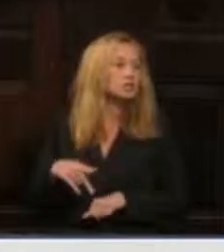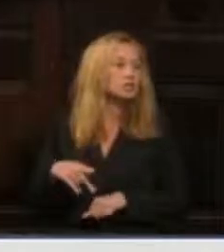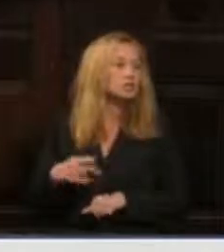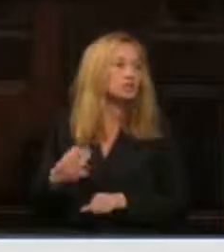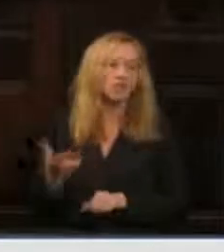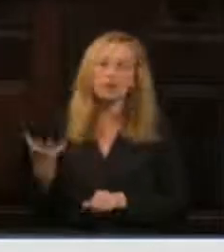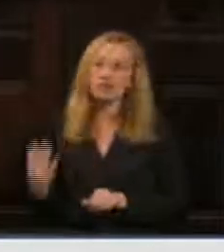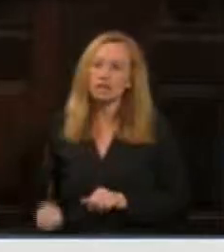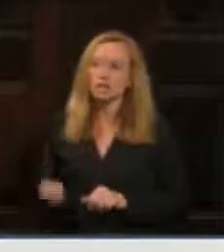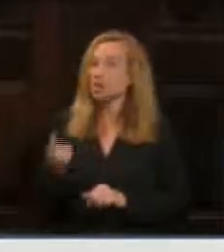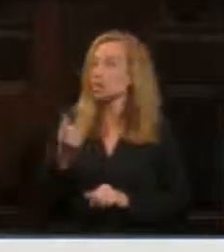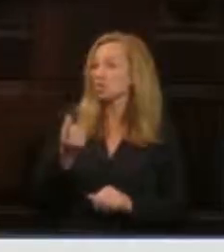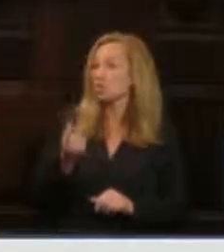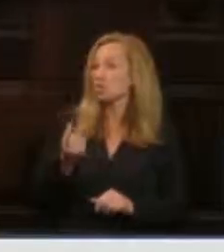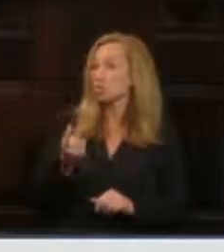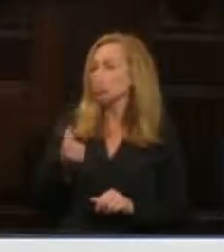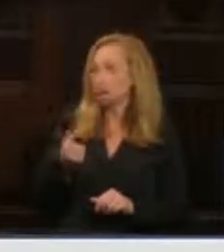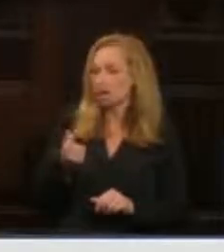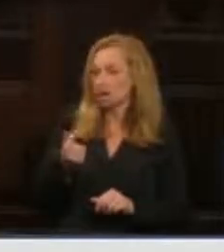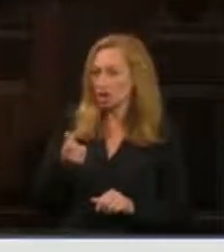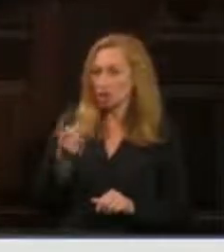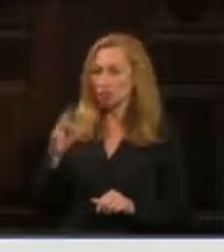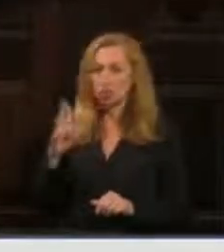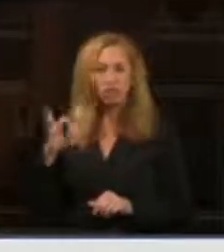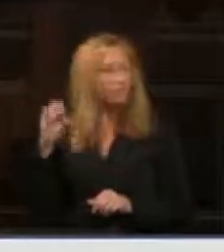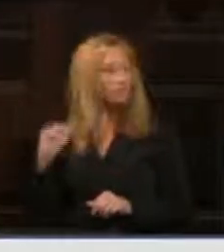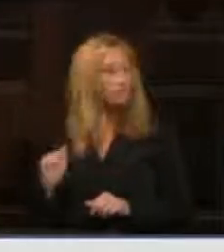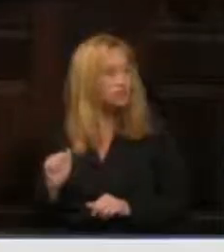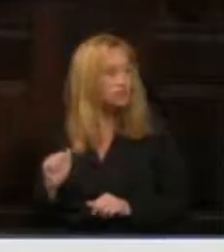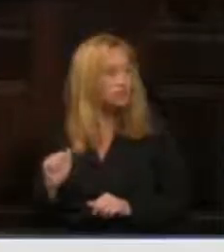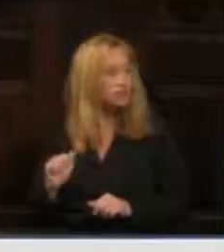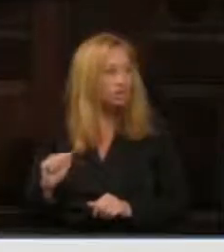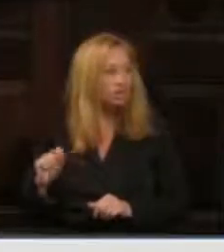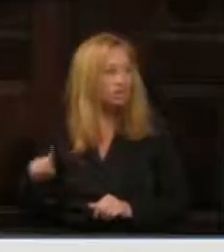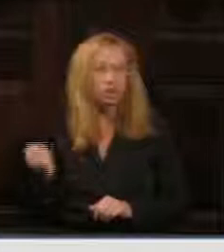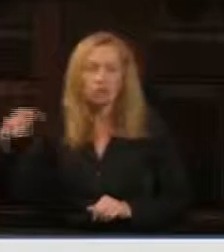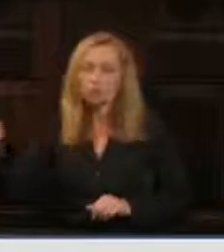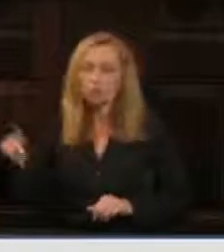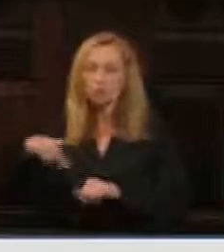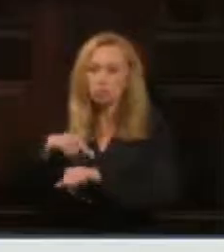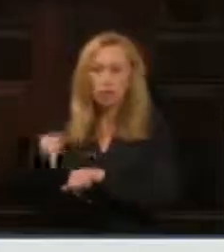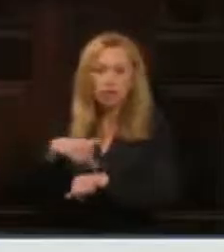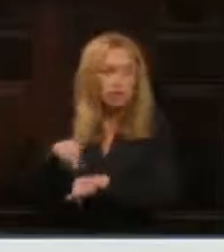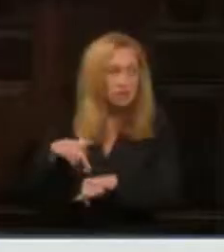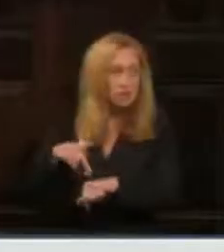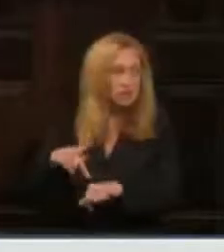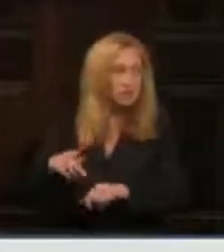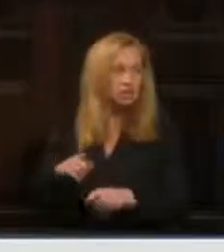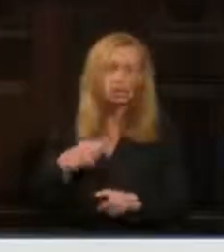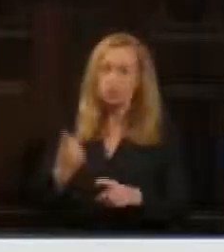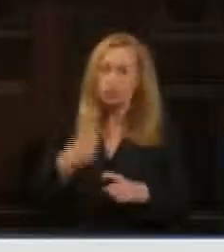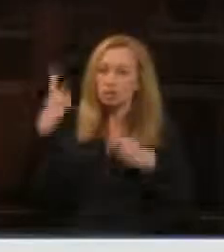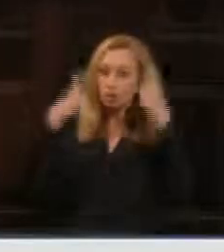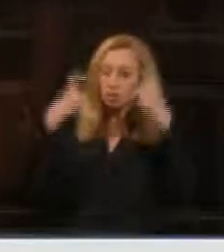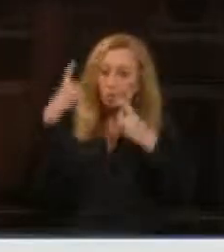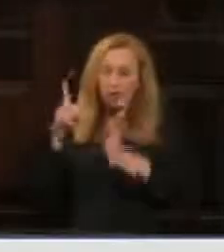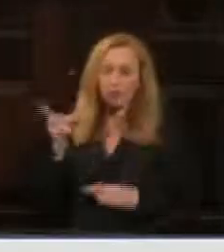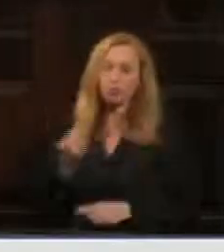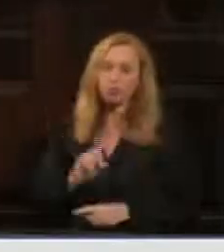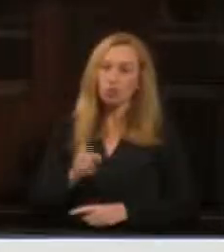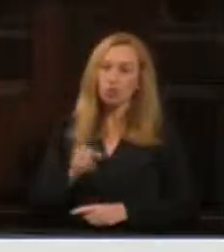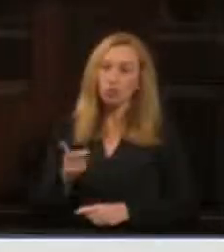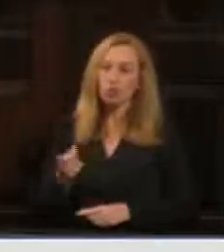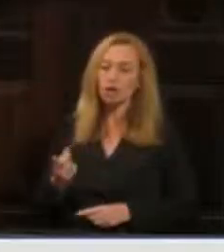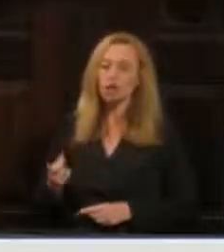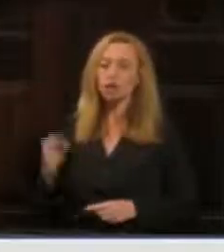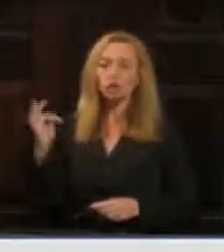menos turistas do que Miami e o Museu do Louvre, que tal a gente se preocupar com os dólares que esses turistas vão gastar aqui no país